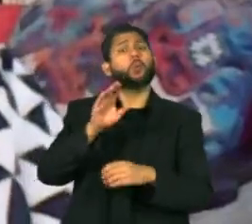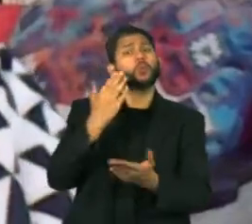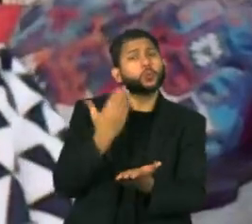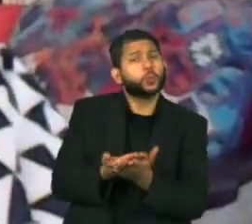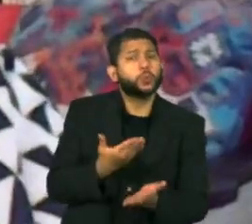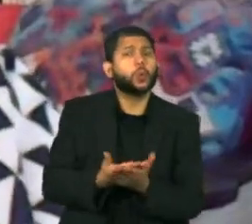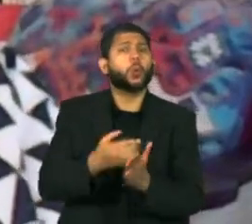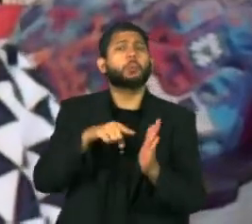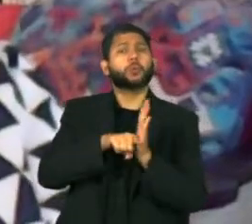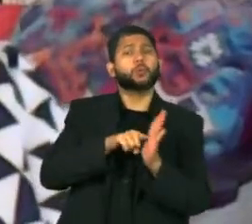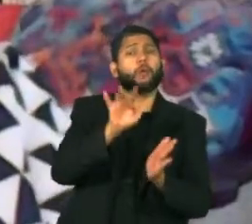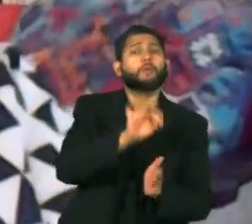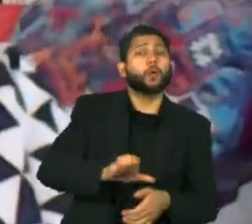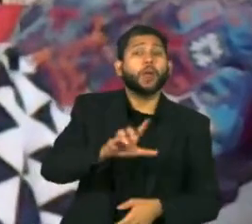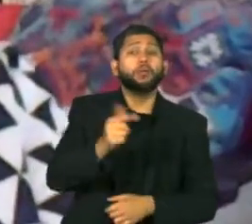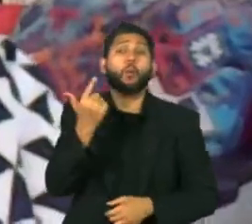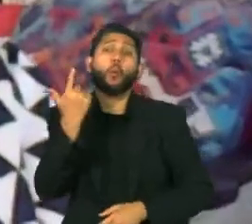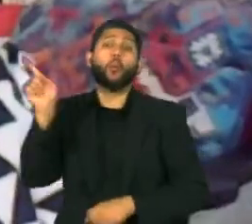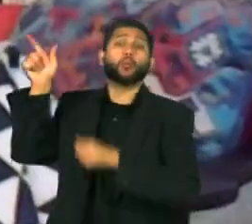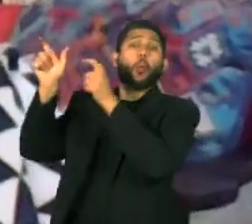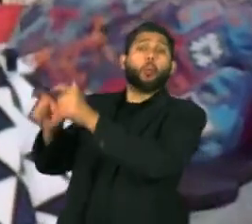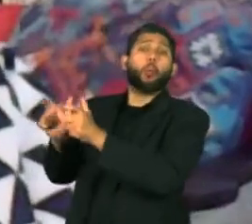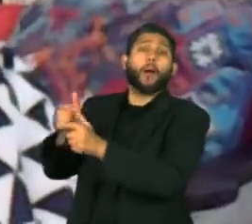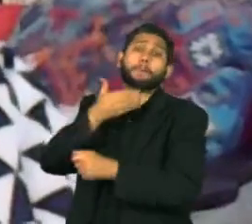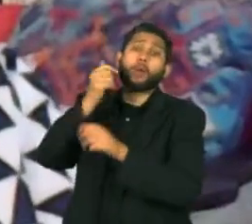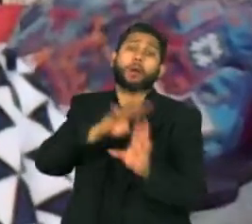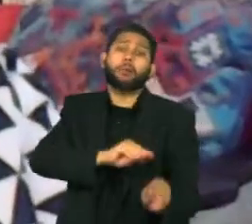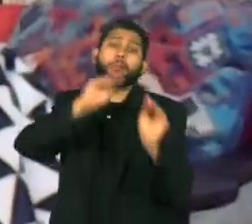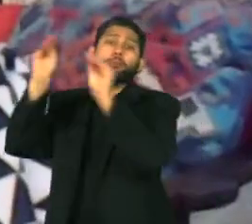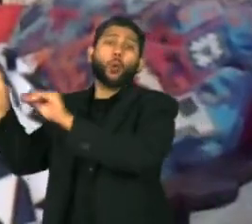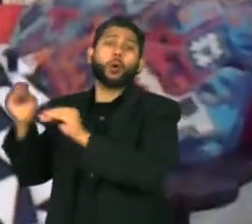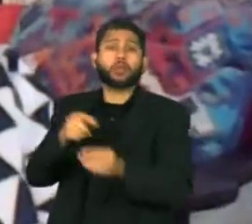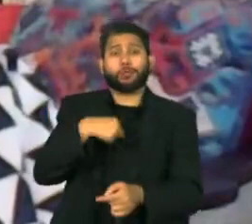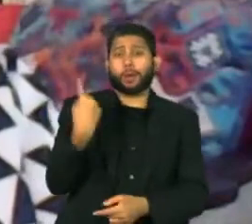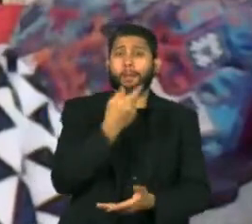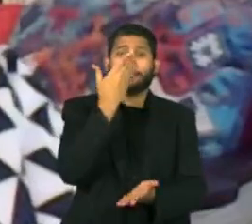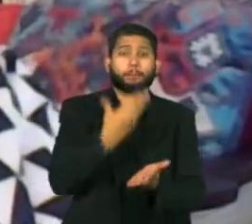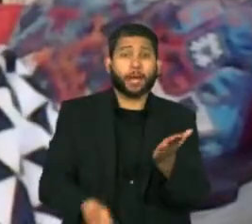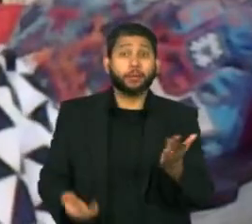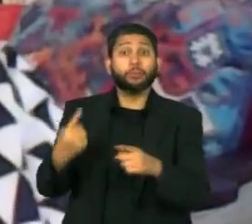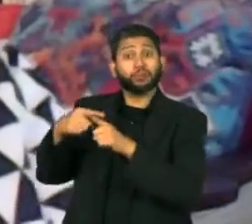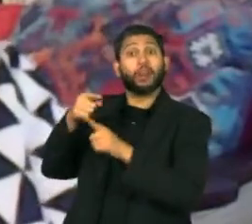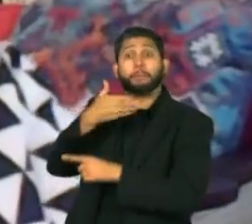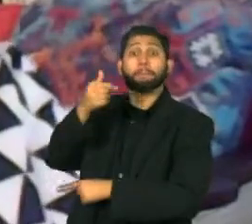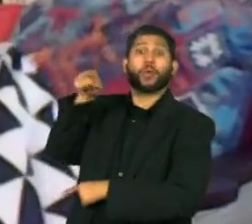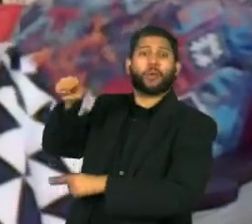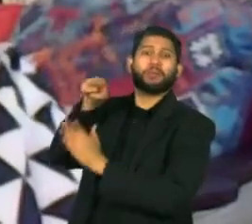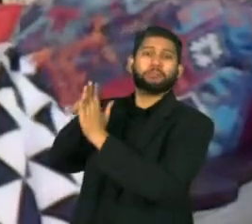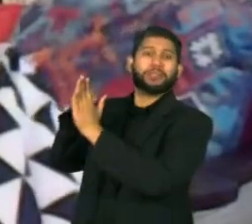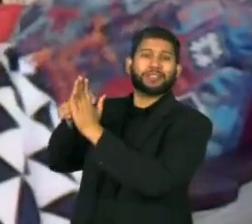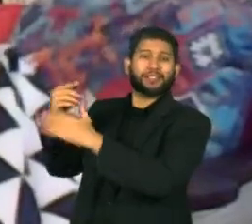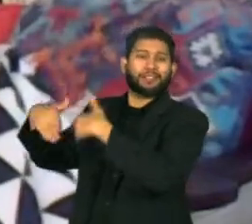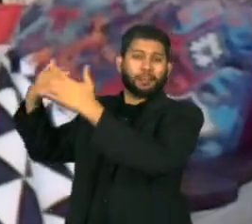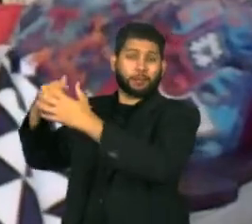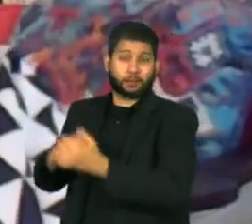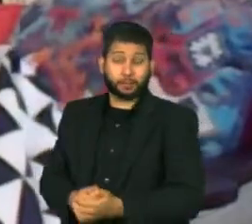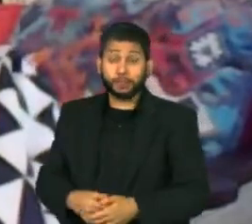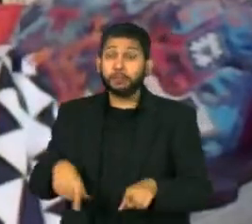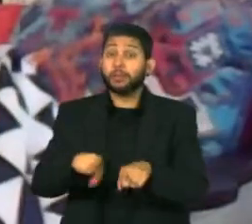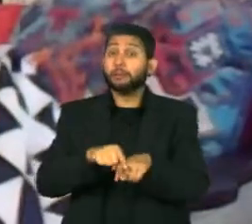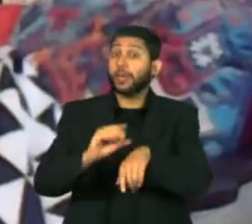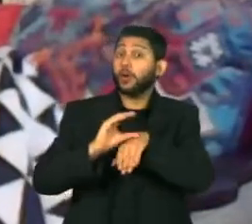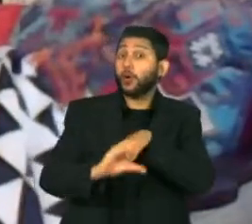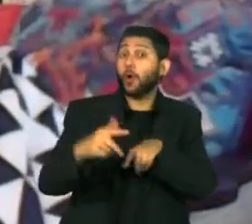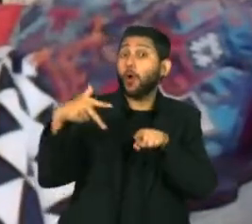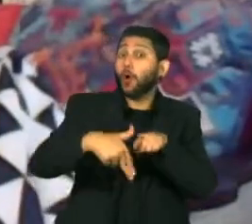não encontrarem aqui condições propícias para desenvolverem seus campos de trabalho. Depois, os cortes de